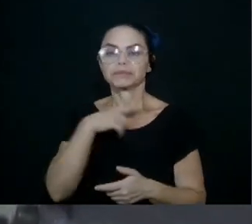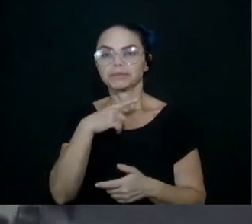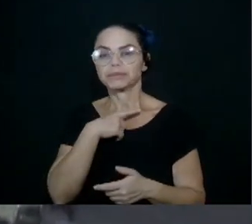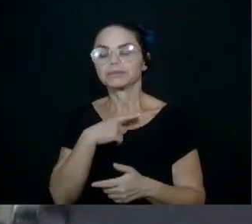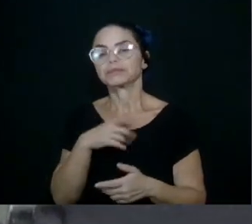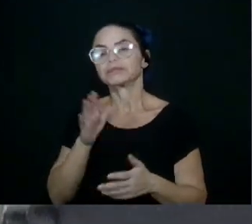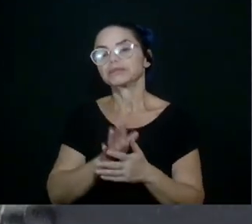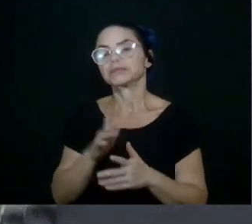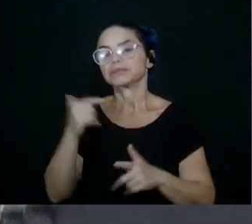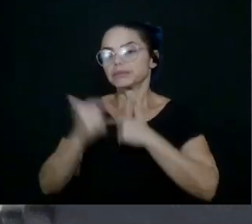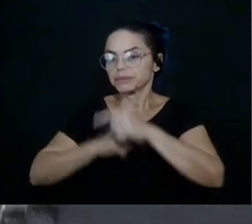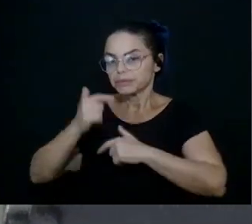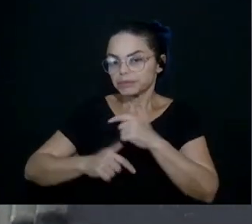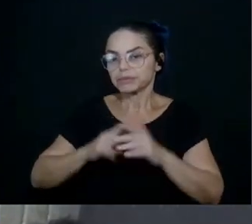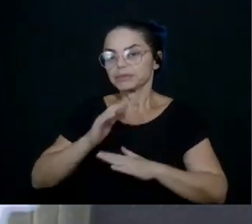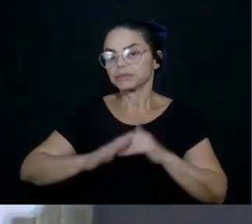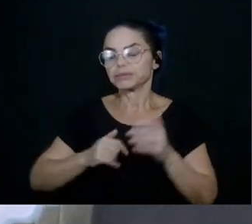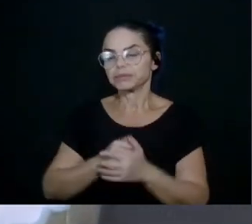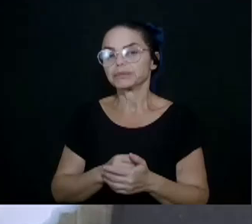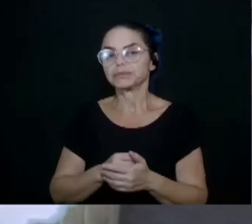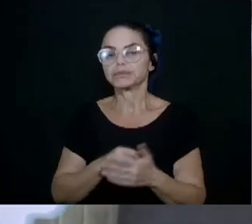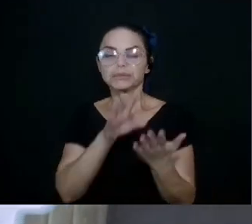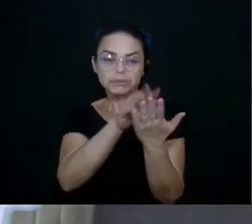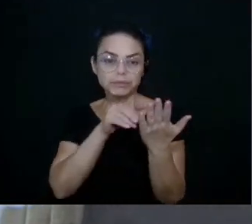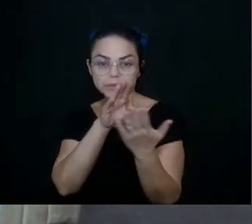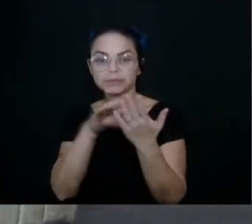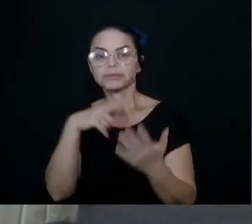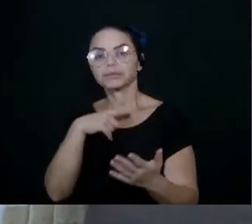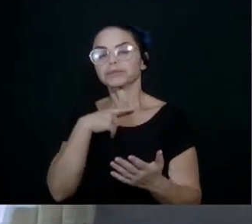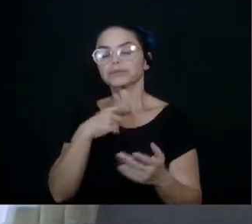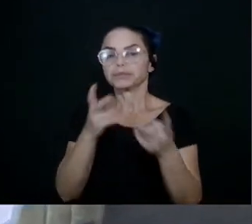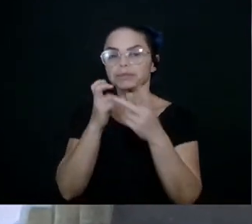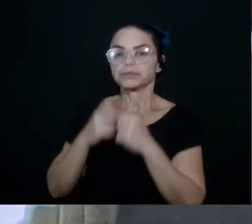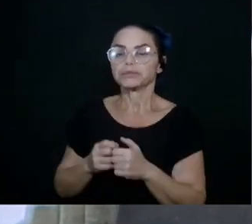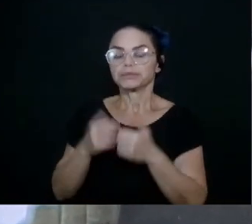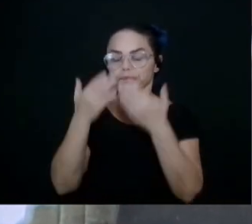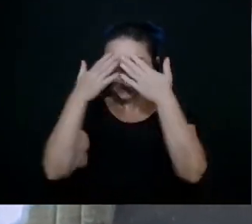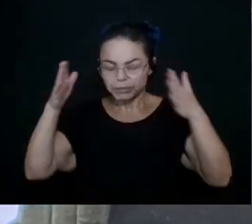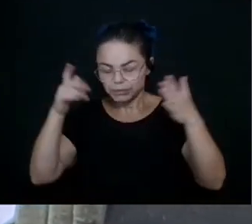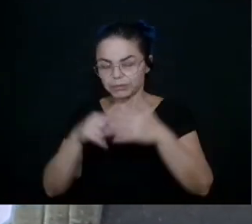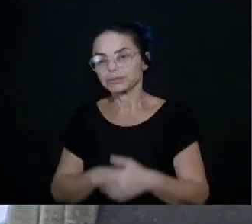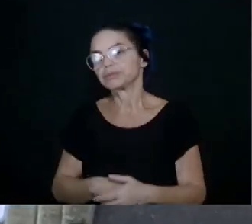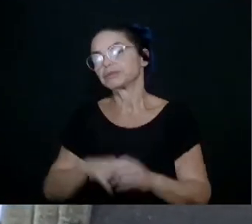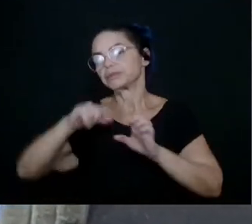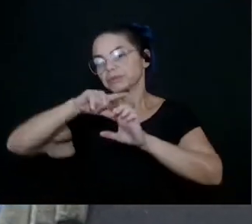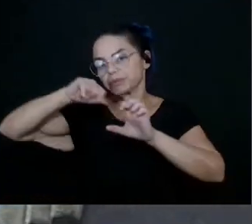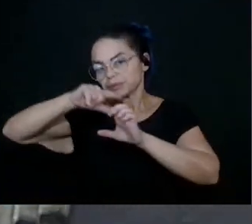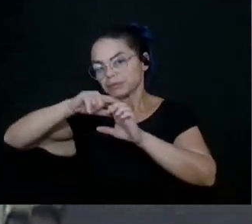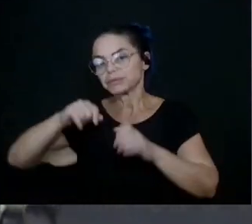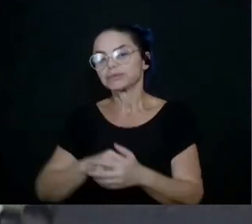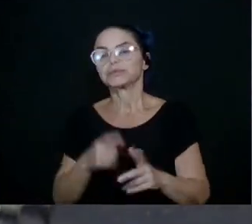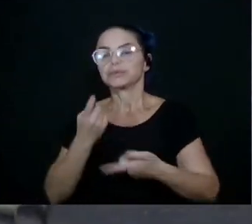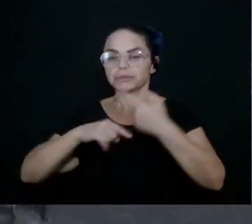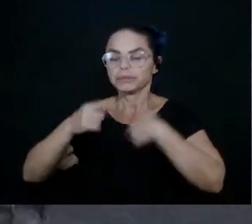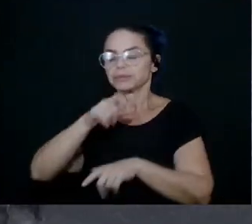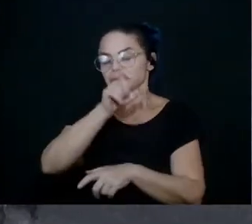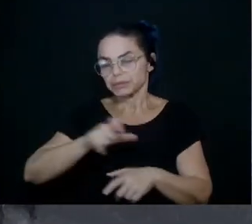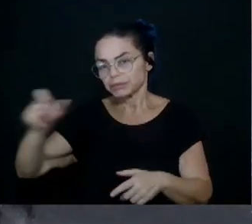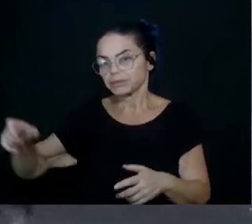dele, eu consigo me espelhar e ter essa visão mais ampliada do que é ser empreendedor, do que é lidar com pessoas, com